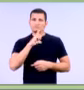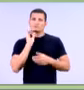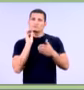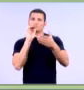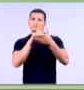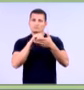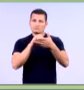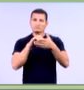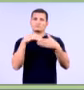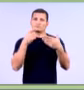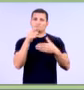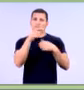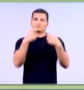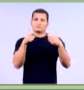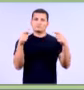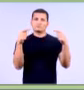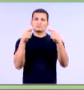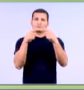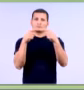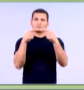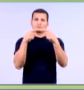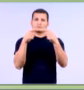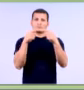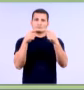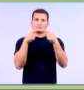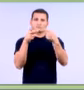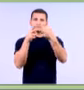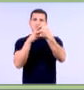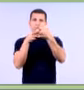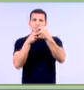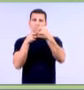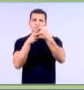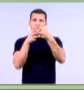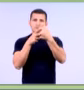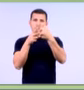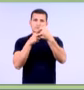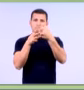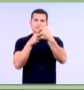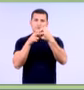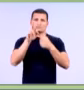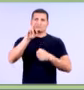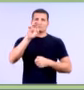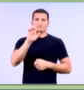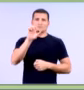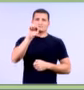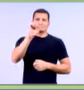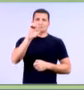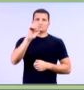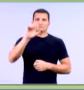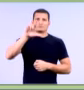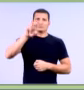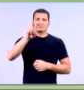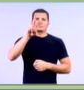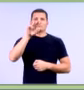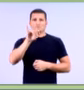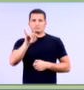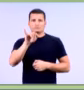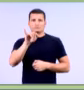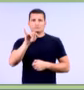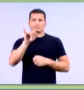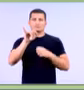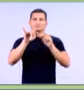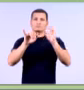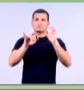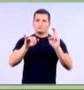portanto, a gente tem que concordar o verbo resolvi com o eu que veio anteriormente. Quando é o caso